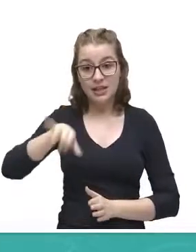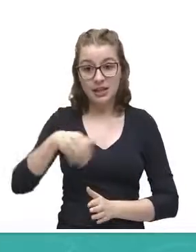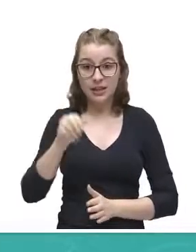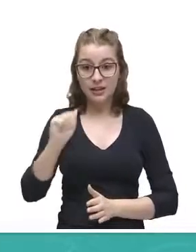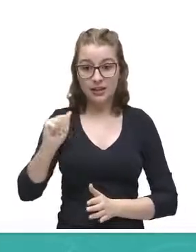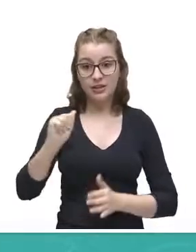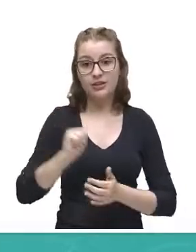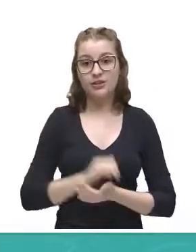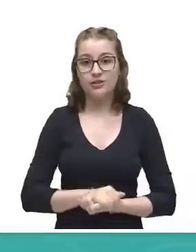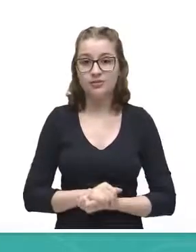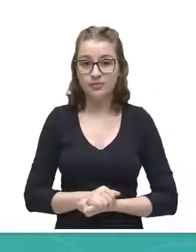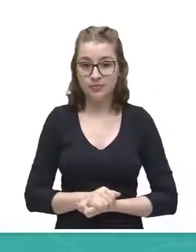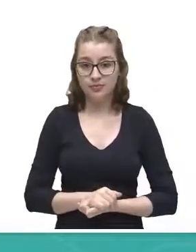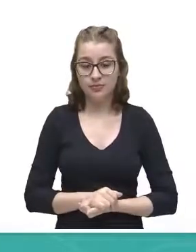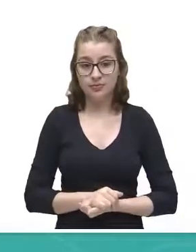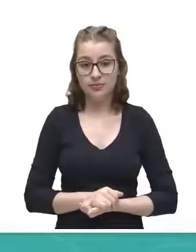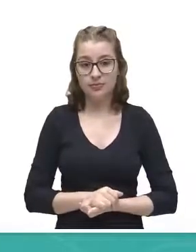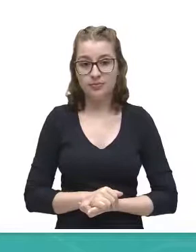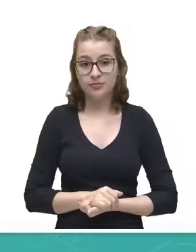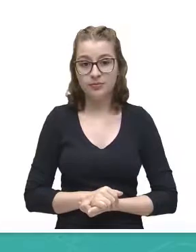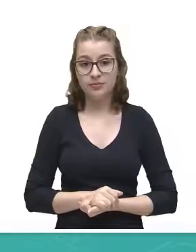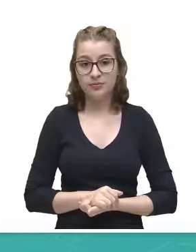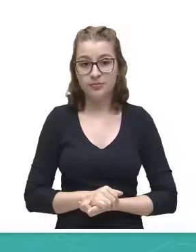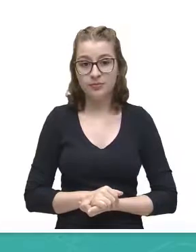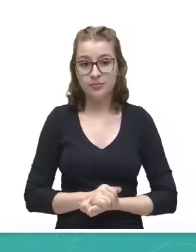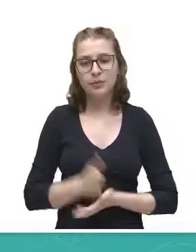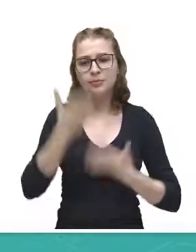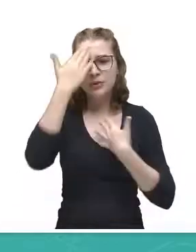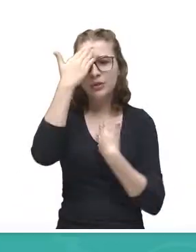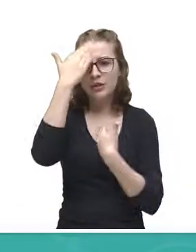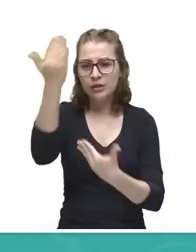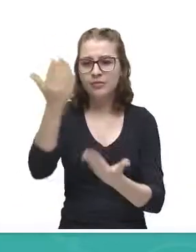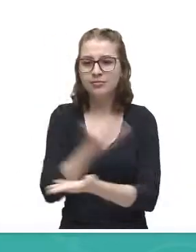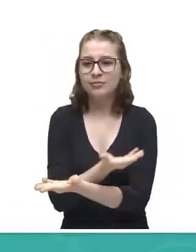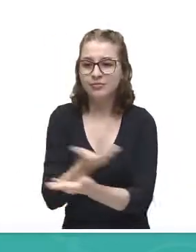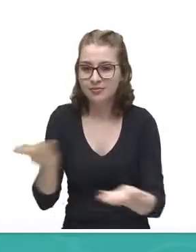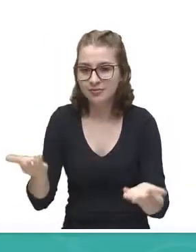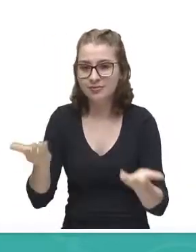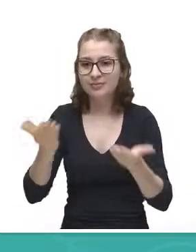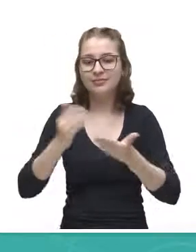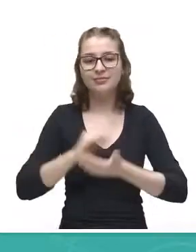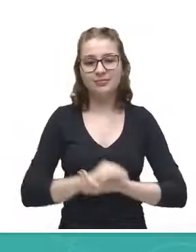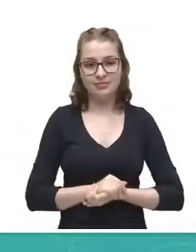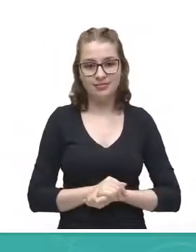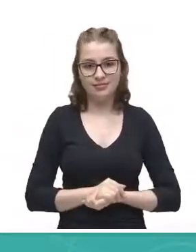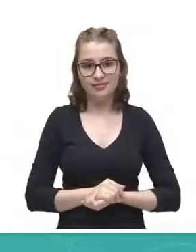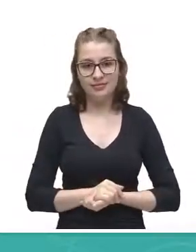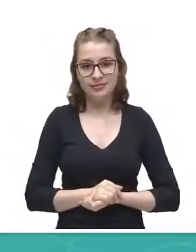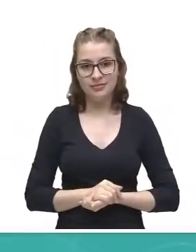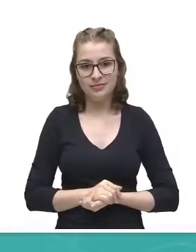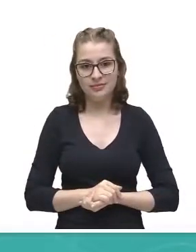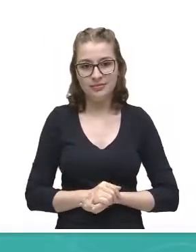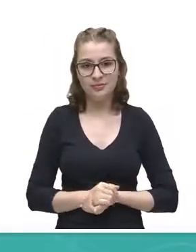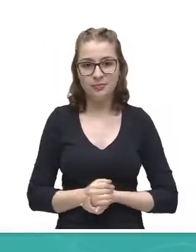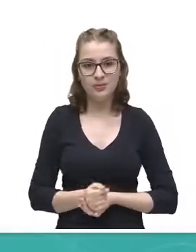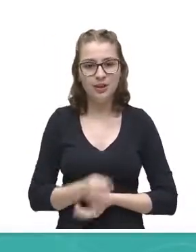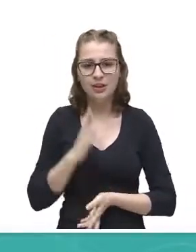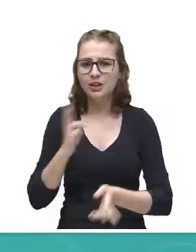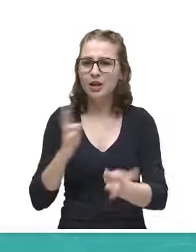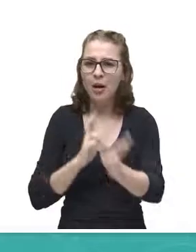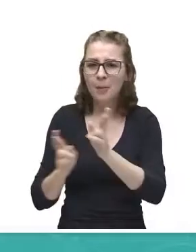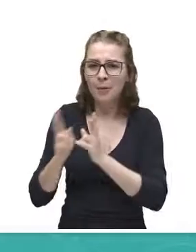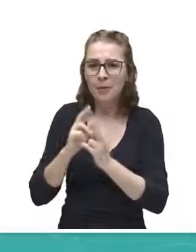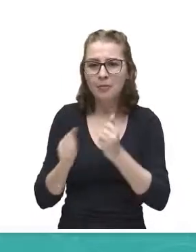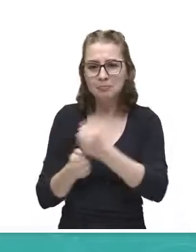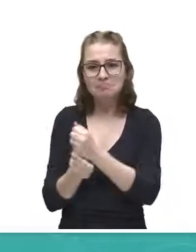Jovens e Adultos, Ensino Fundamental. Desde já quero agradecer a participação de vários alunos que estão respondendo essas